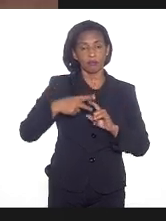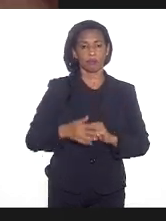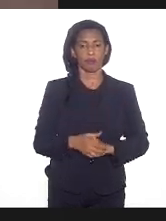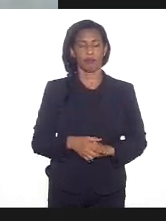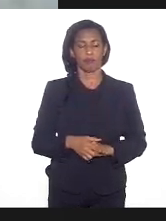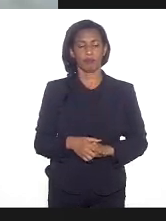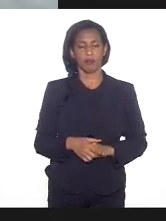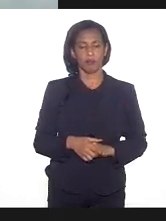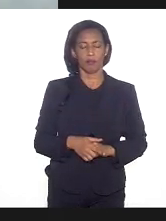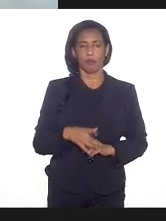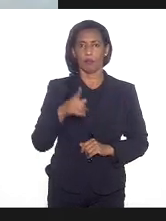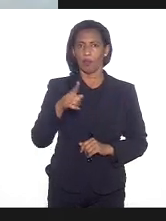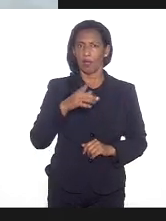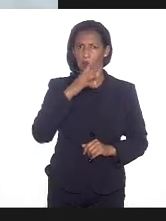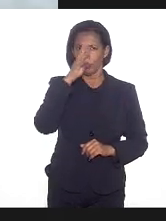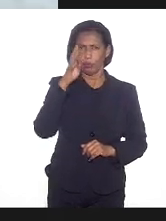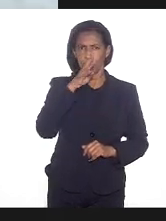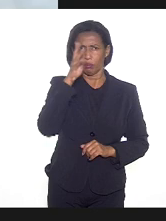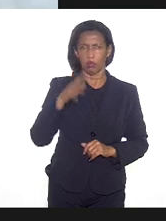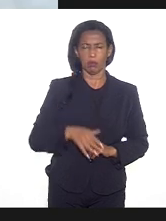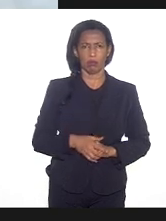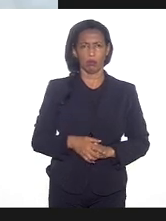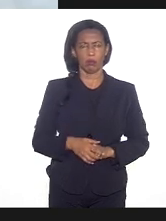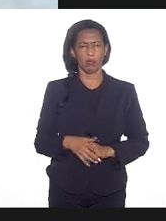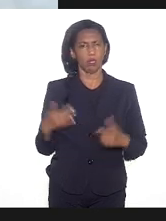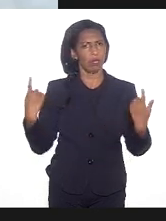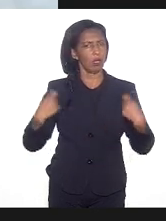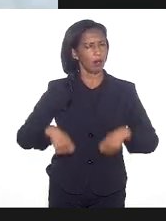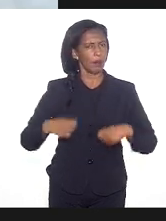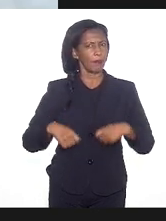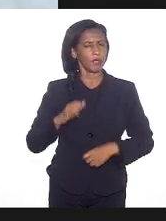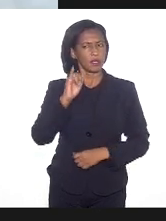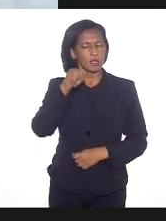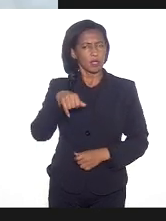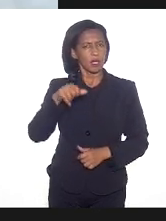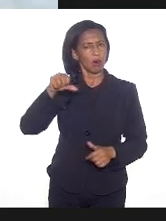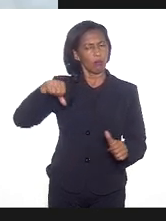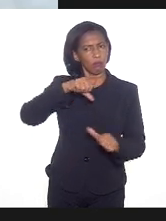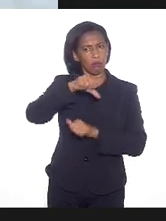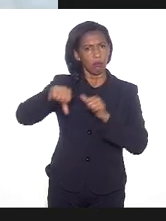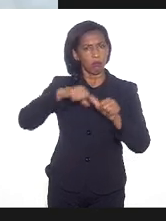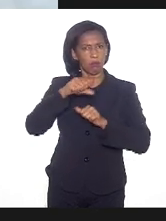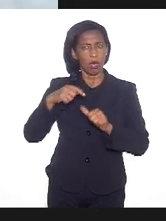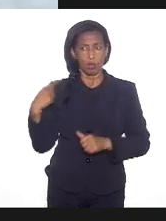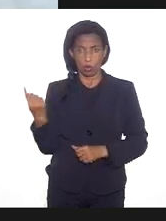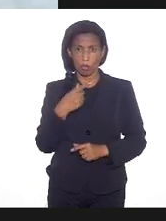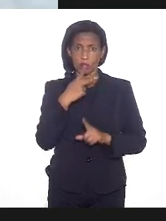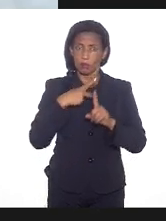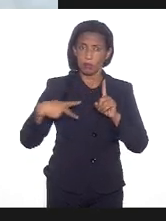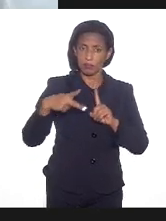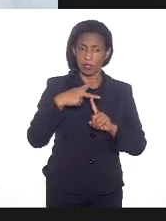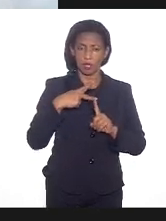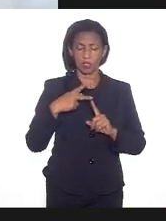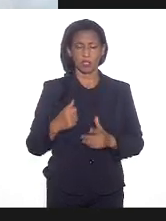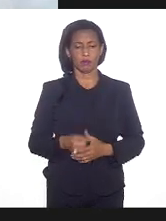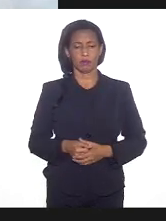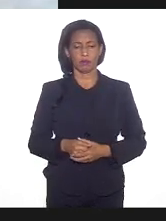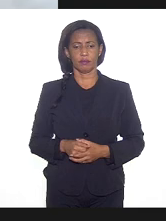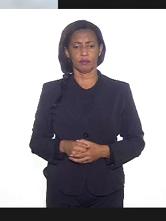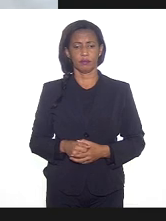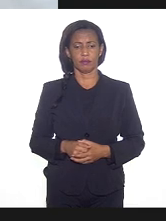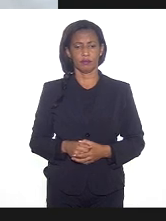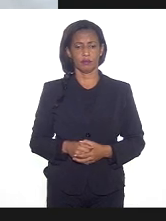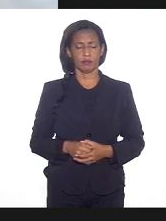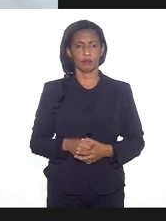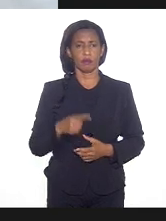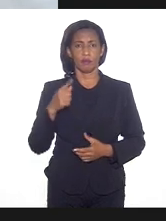É algo totalmente absurdo. A gente precisa, sim, reformar a nossa Previdência. Então,